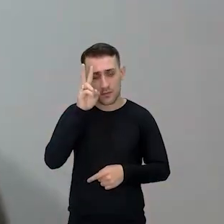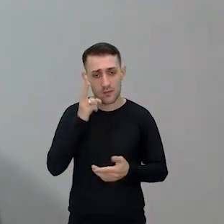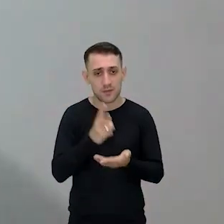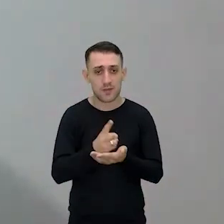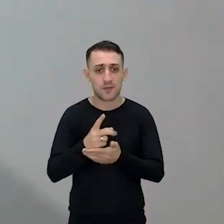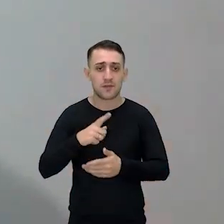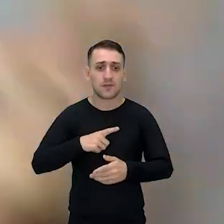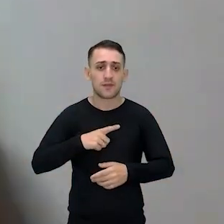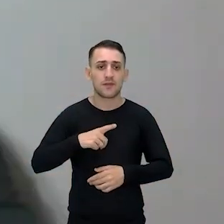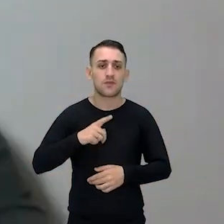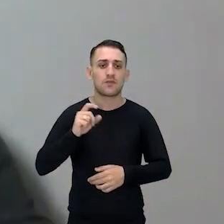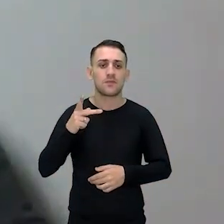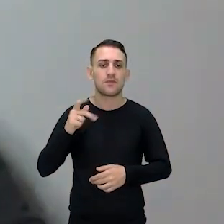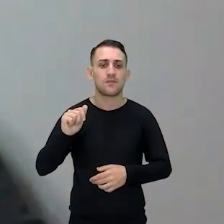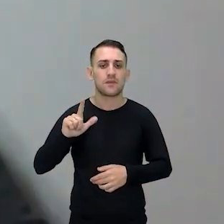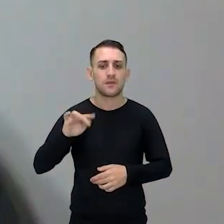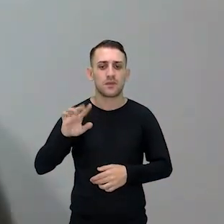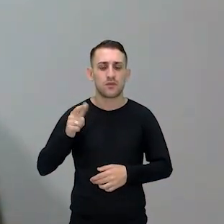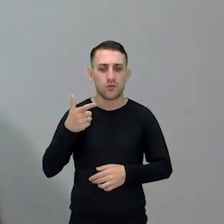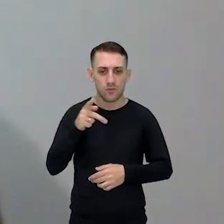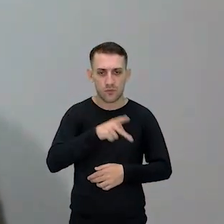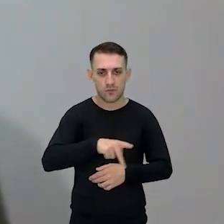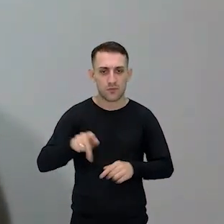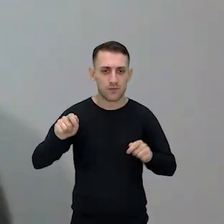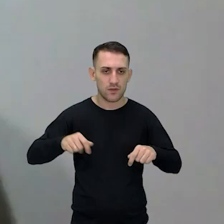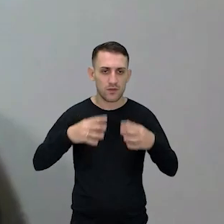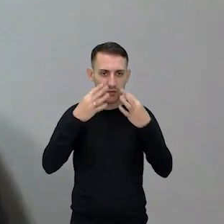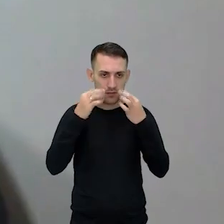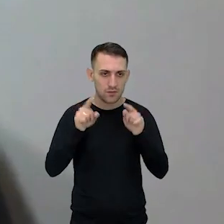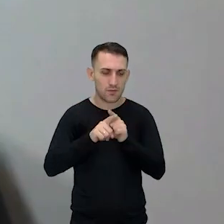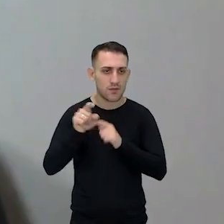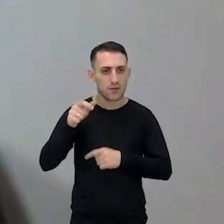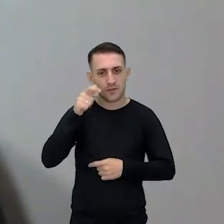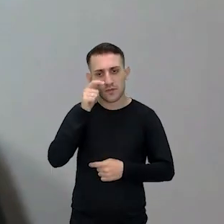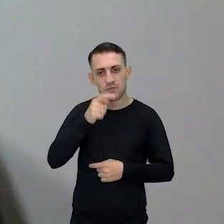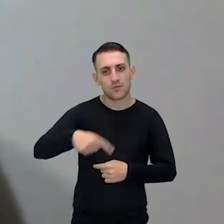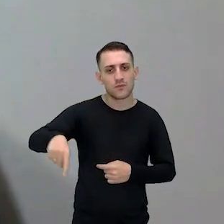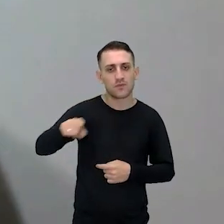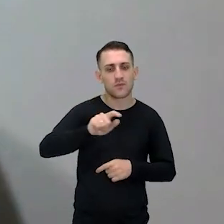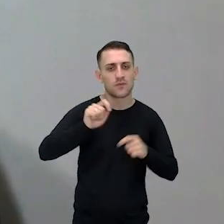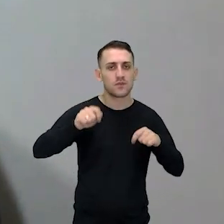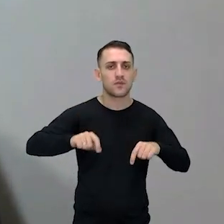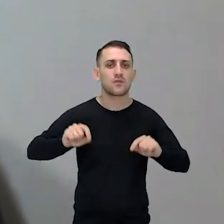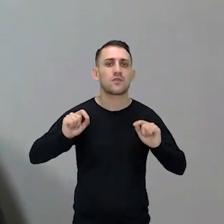tem esses Padlets, outros professores também o observam, então é bem interessante que vocês possam